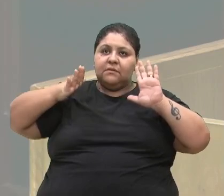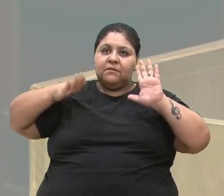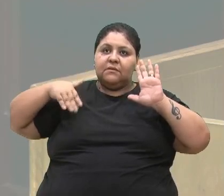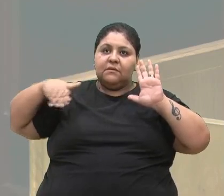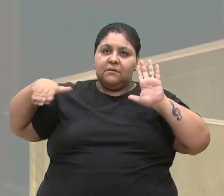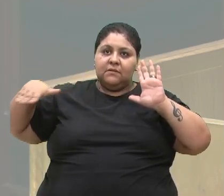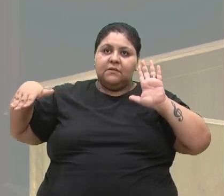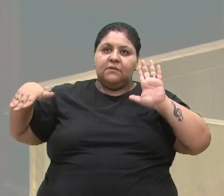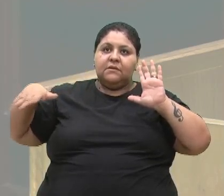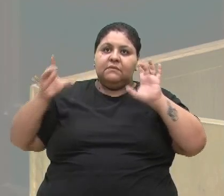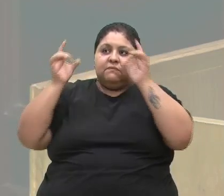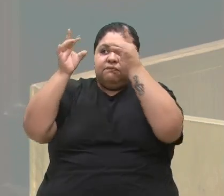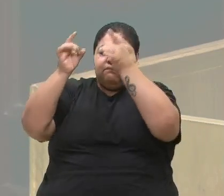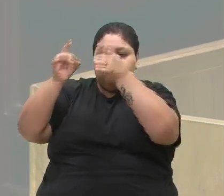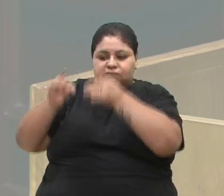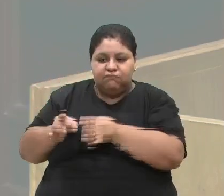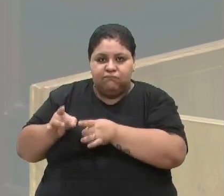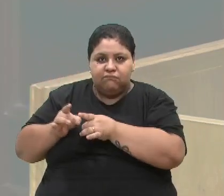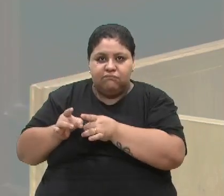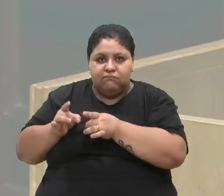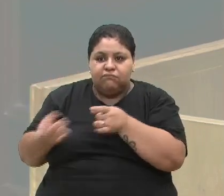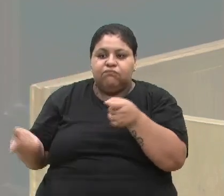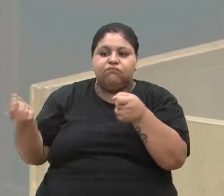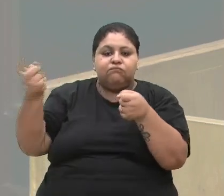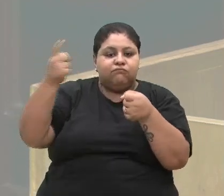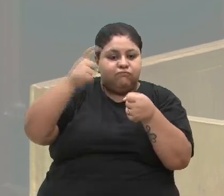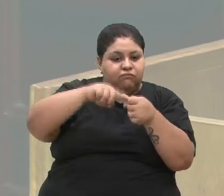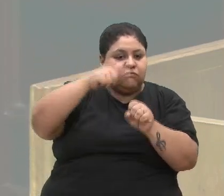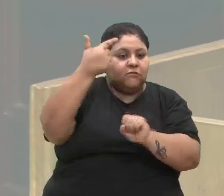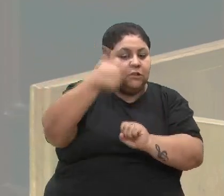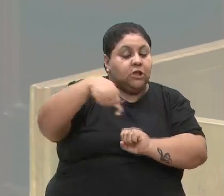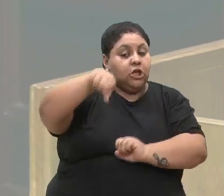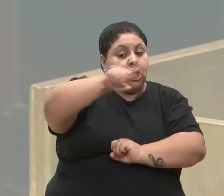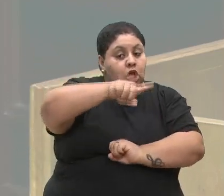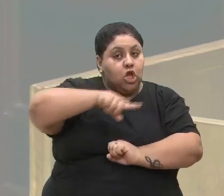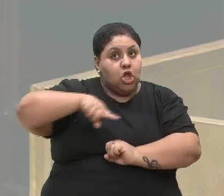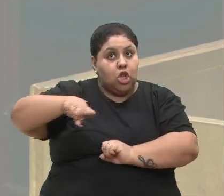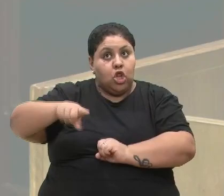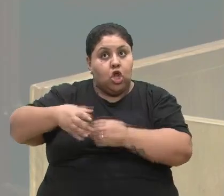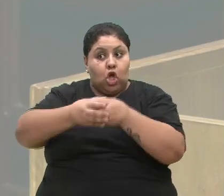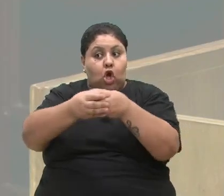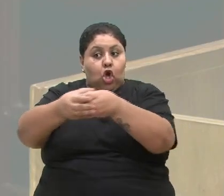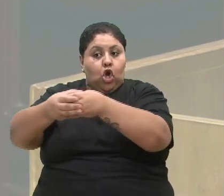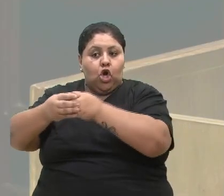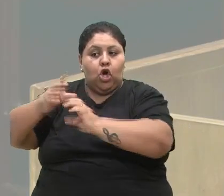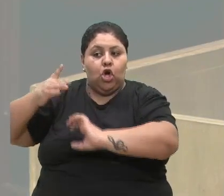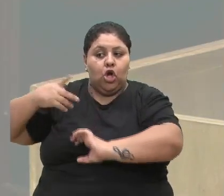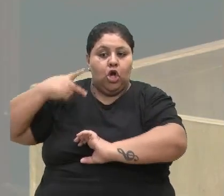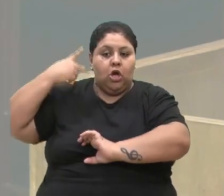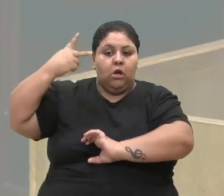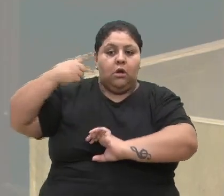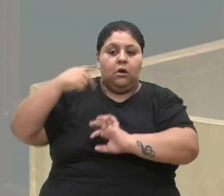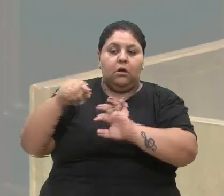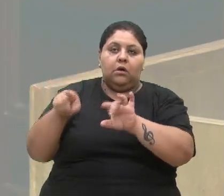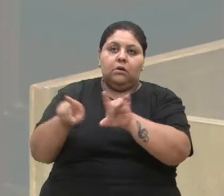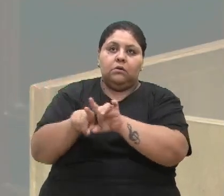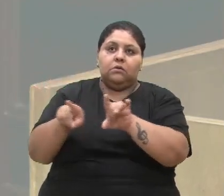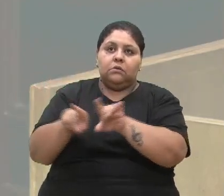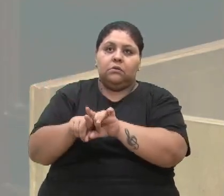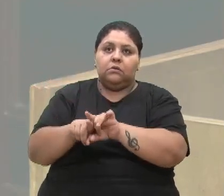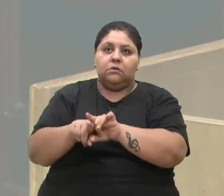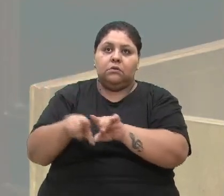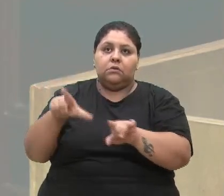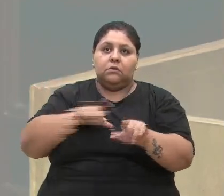avaliação mais detalhada. Volto a dizer, nós, enquanto frente parlamentar aqui em Caxias do Sul, já temos esse